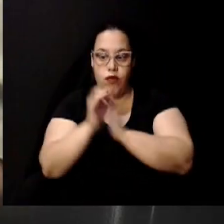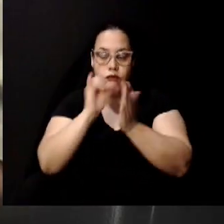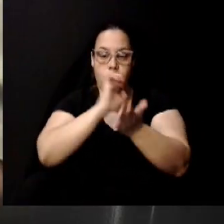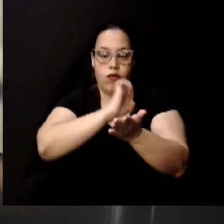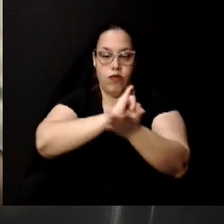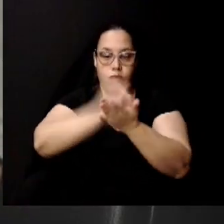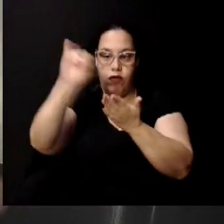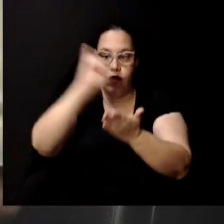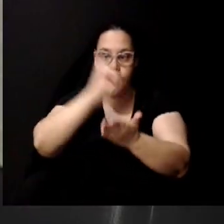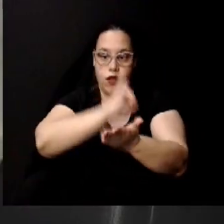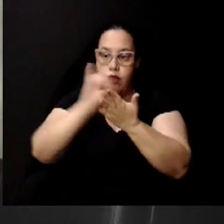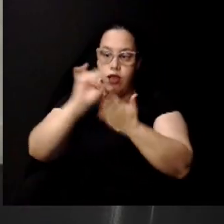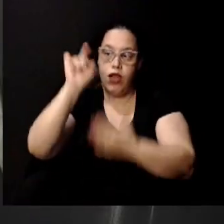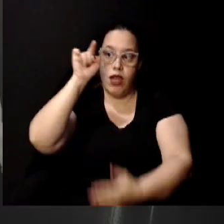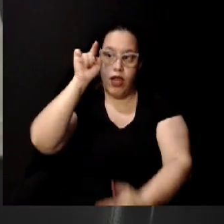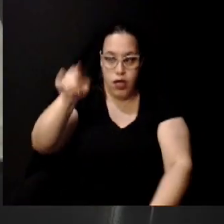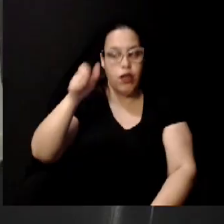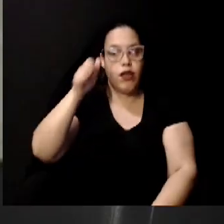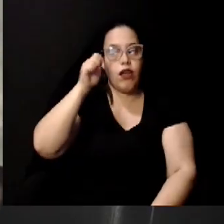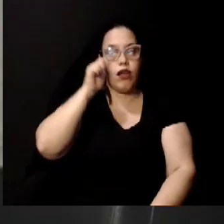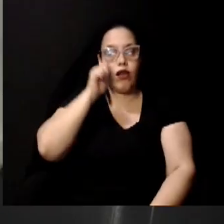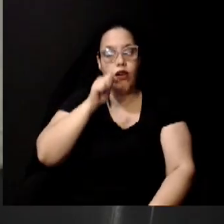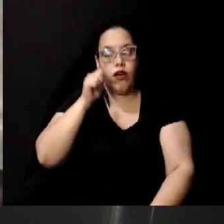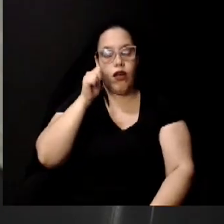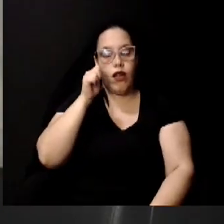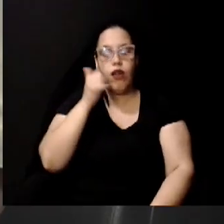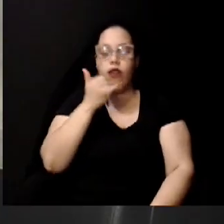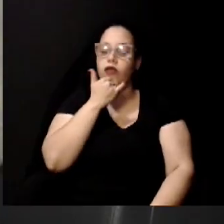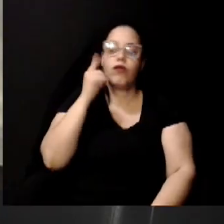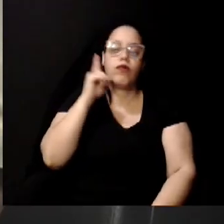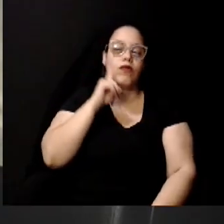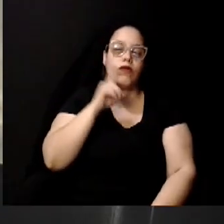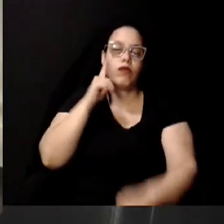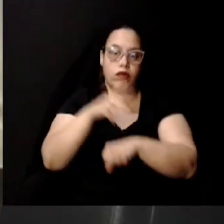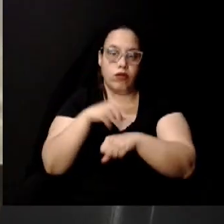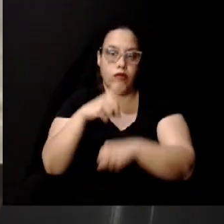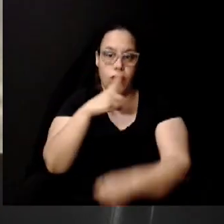Unidos. A previsão é um custo aí de 100 milhões de dólares